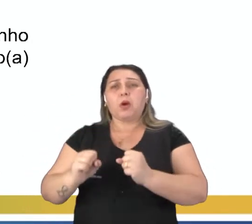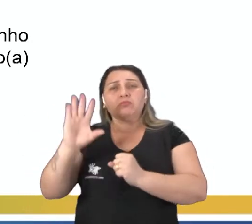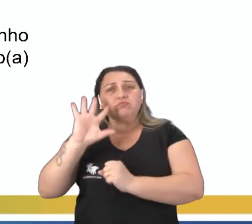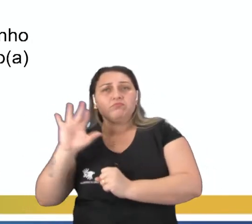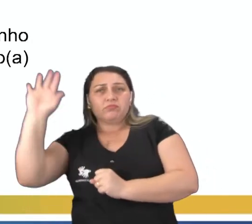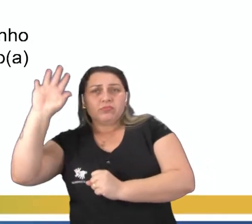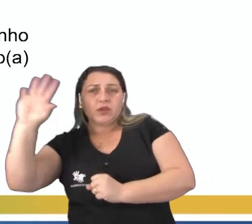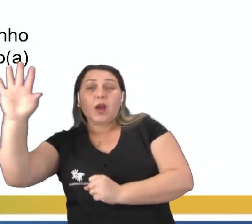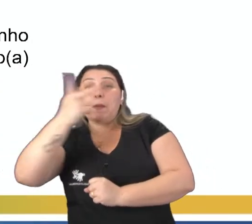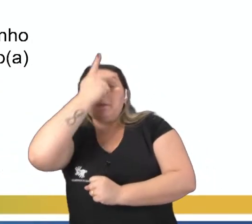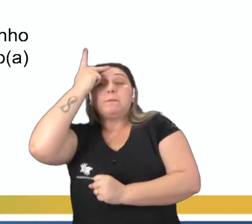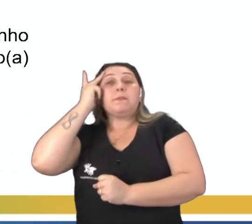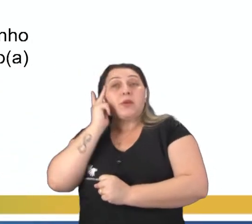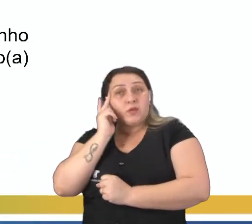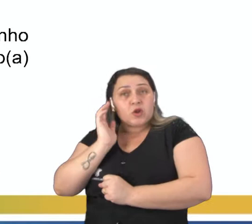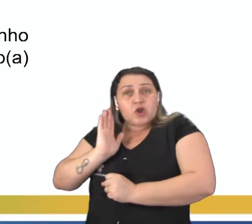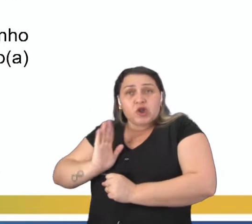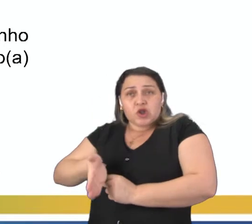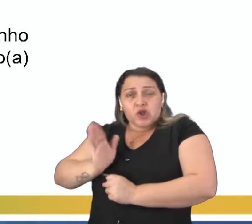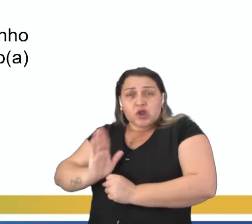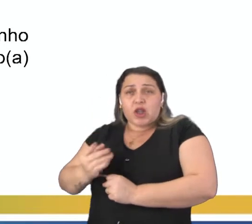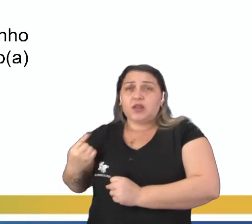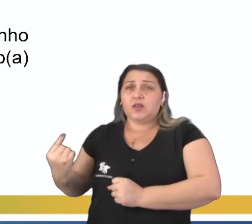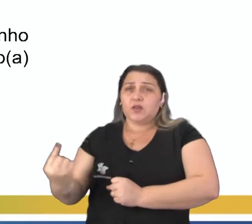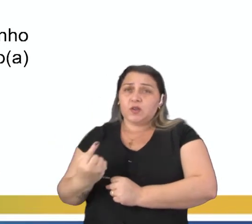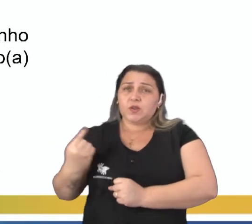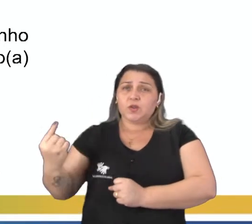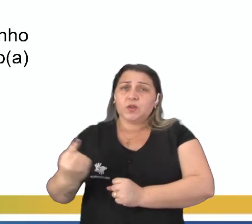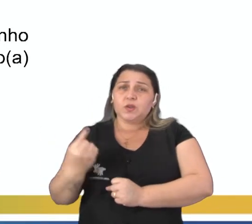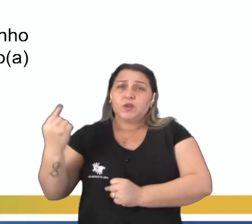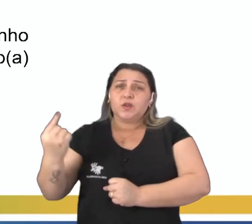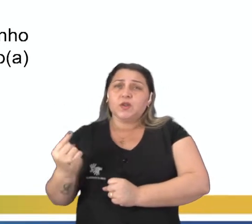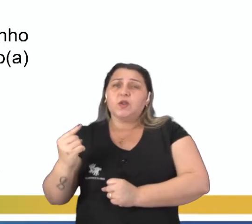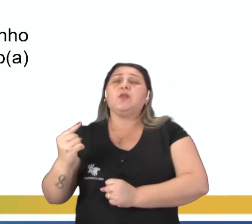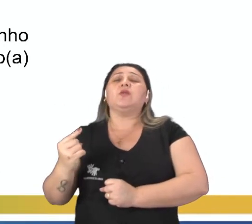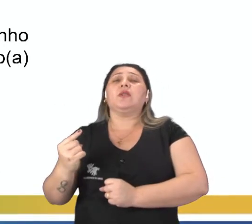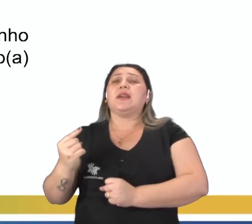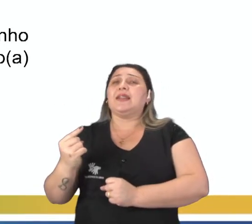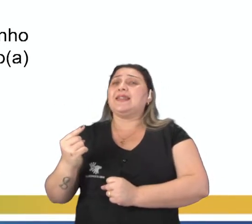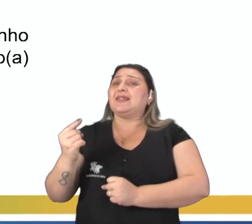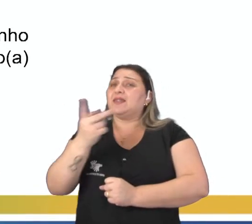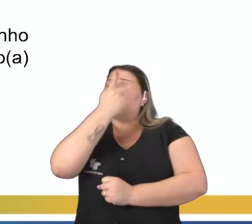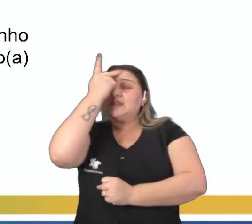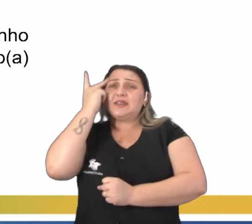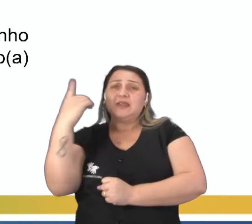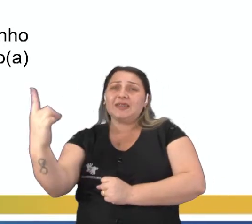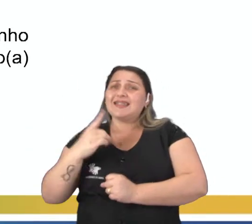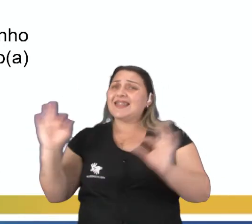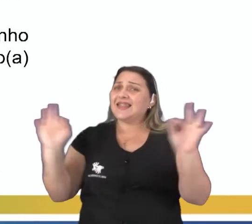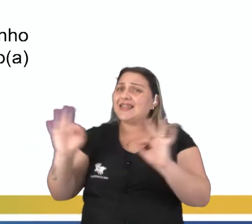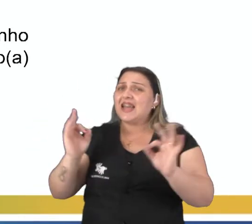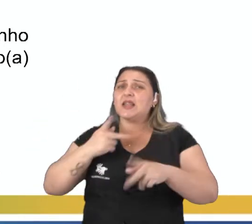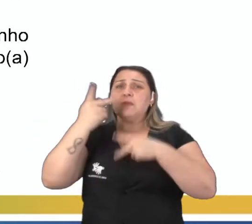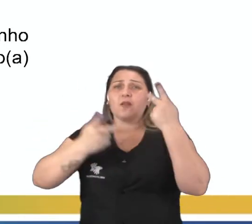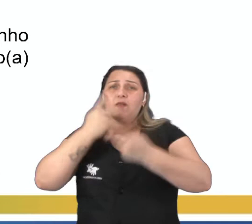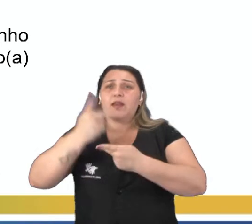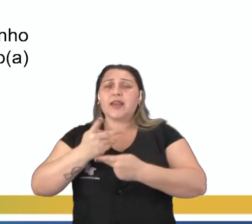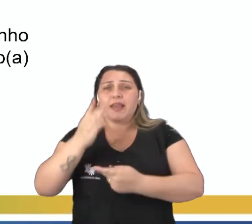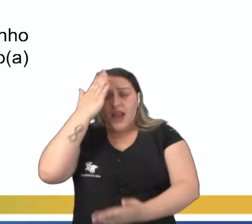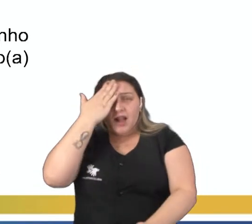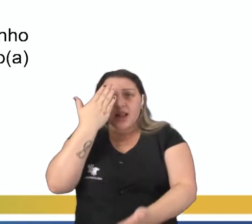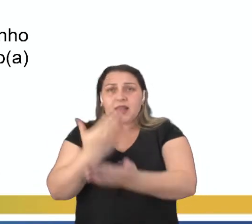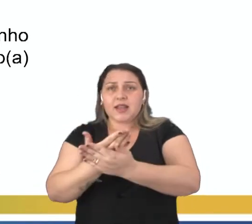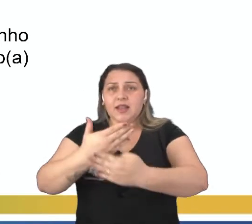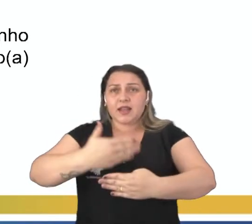que se trata de alguém que já está sozinho há tanto tempo, sem ninguém para falar e acredita que as